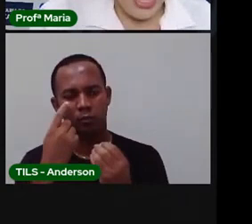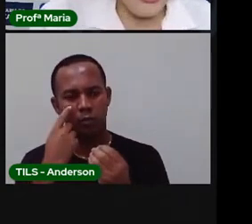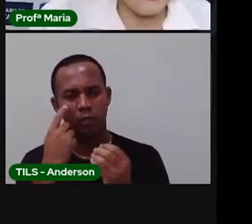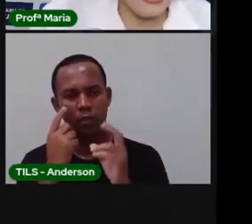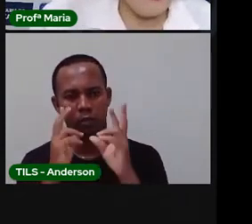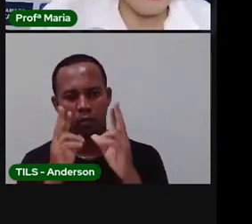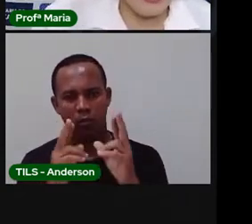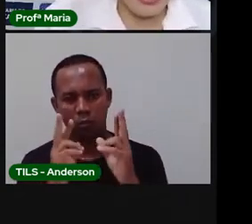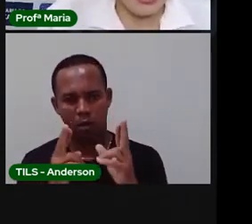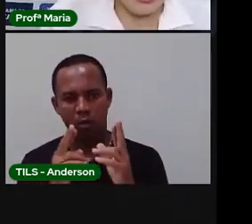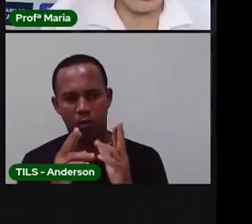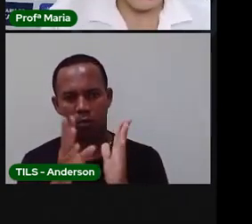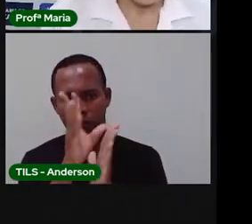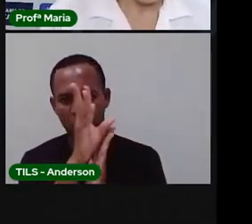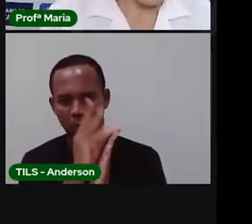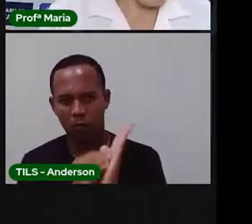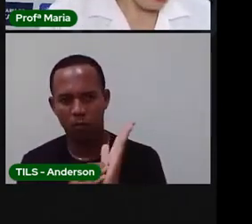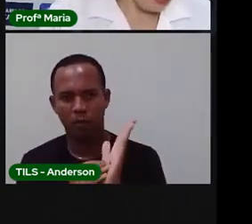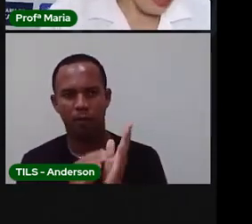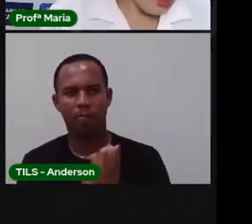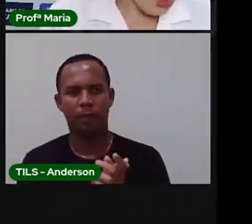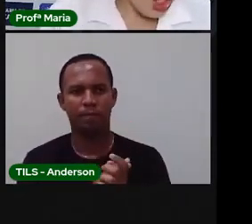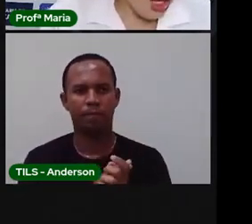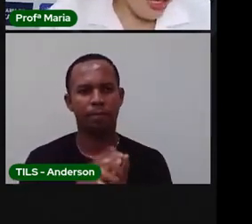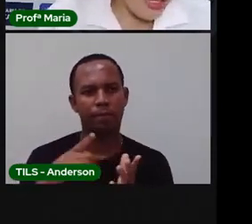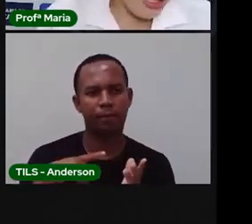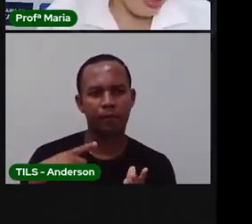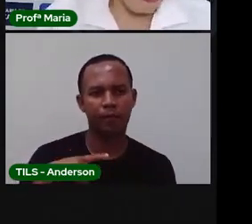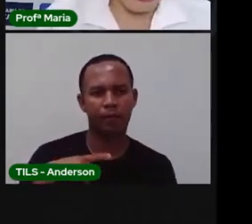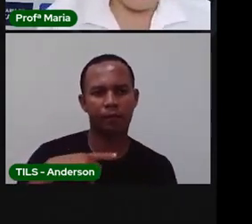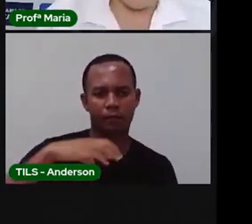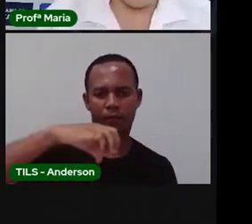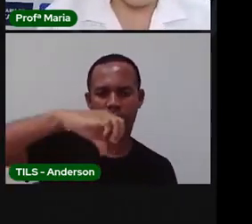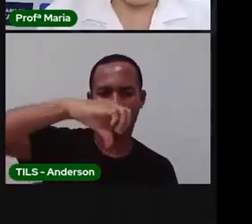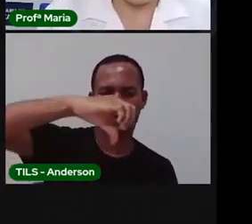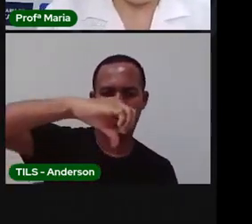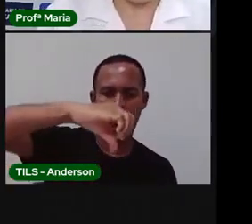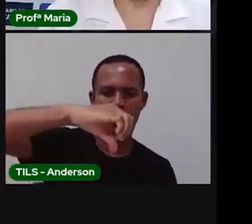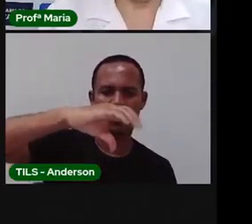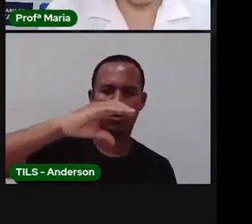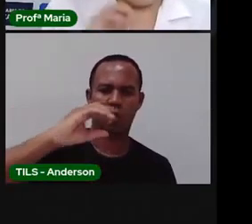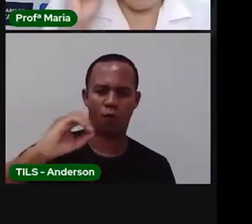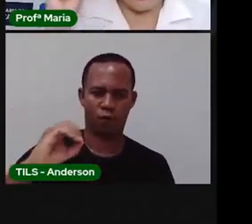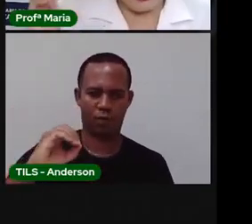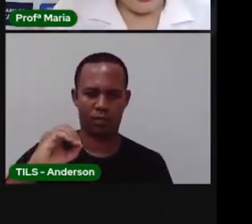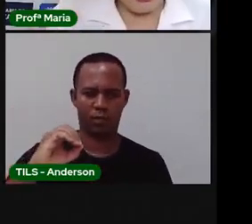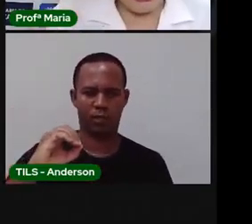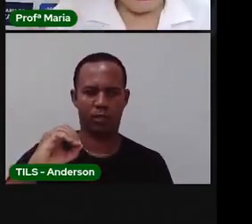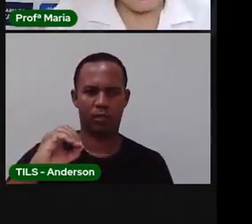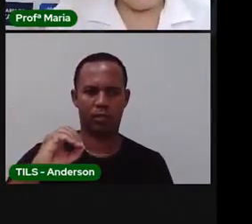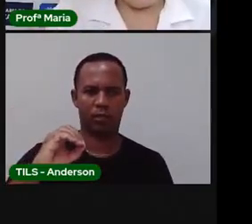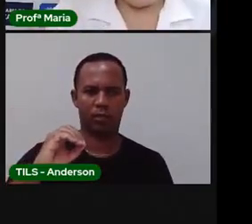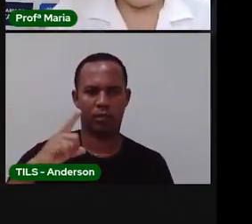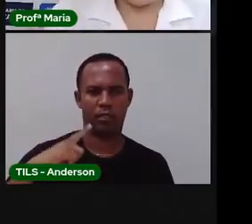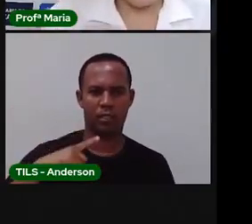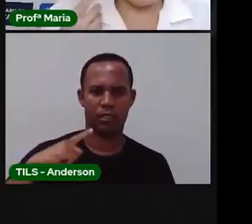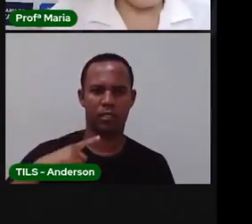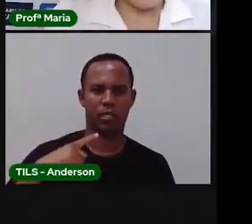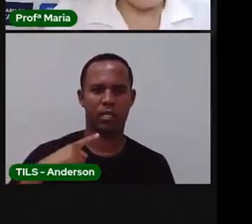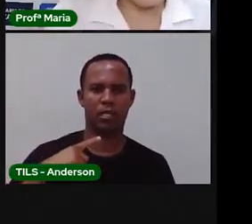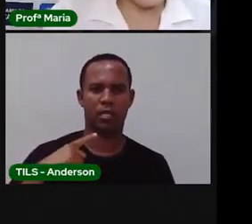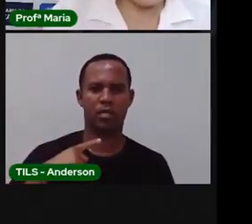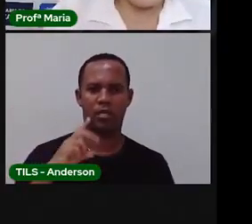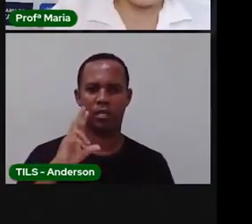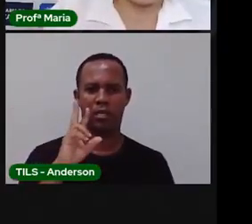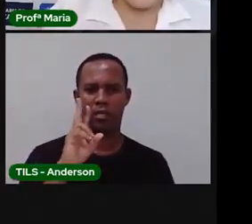modelo. Aí tem aí para vocês, né? 90. Só que esse 90, ele já está com a resposta bonitinha aí.